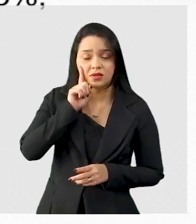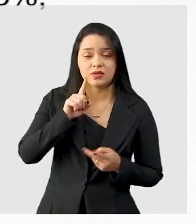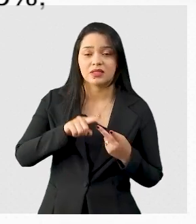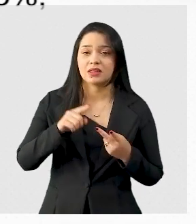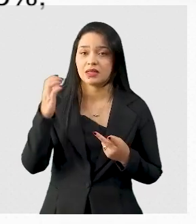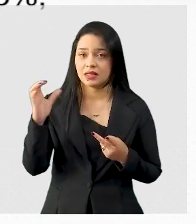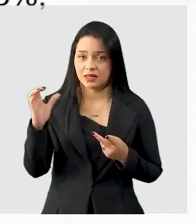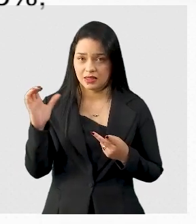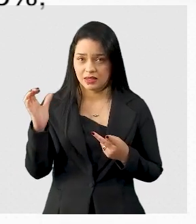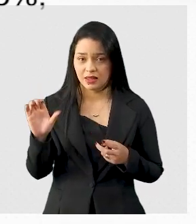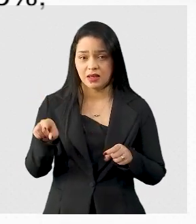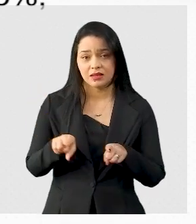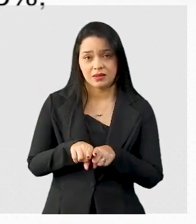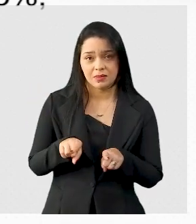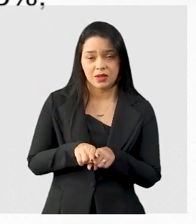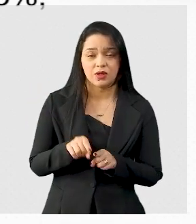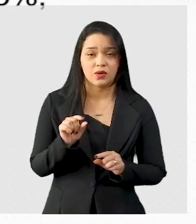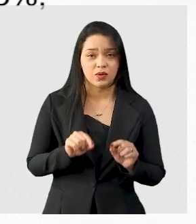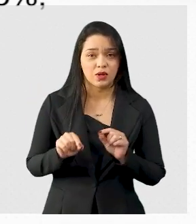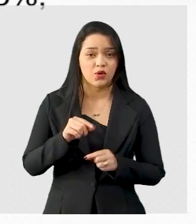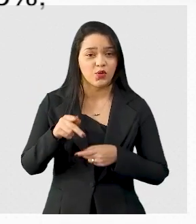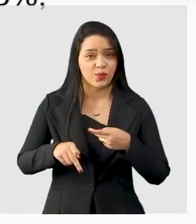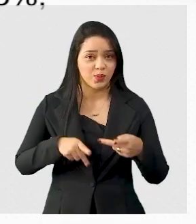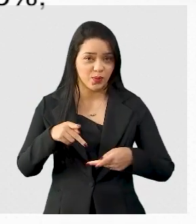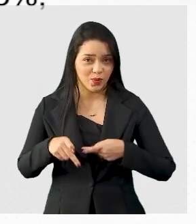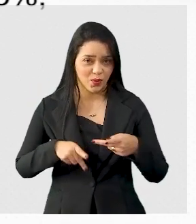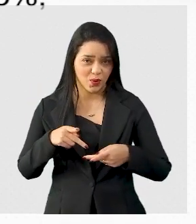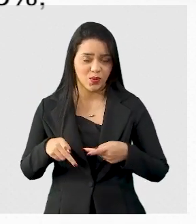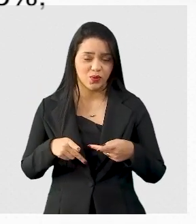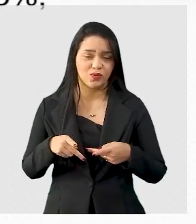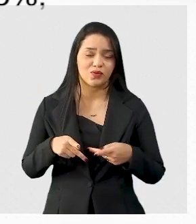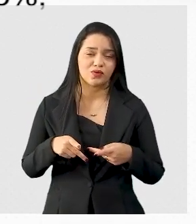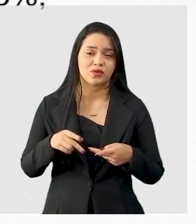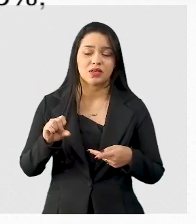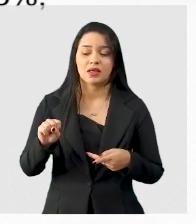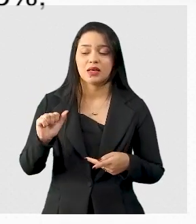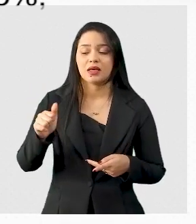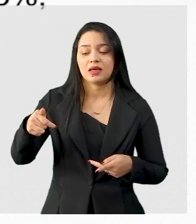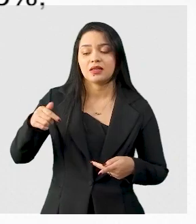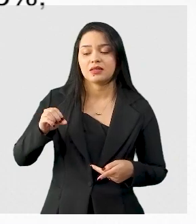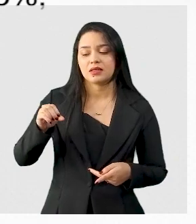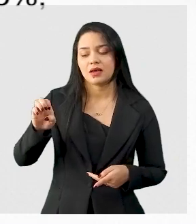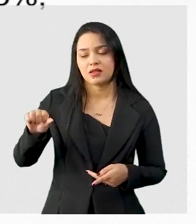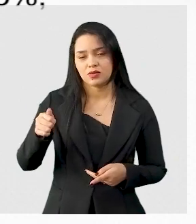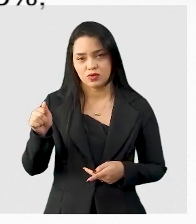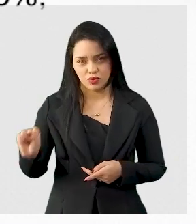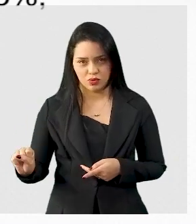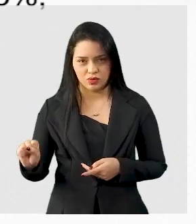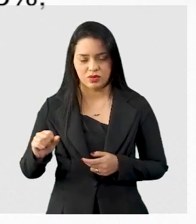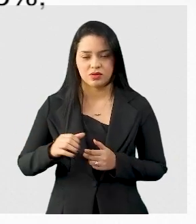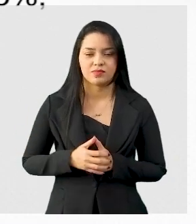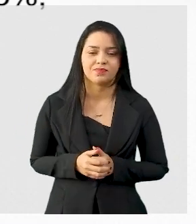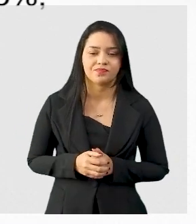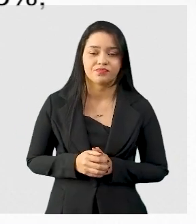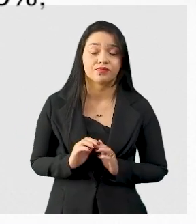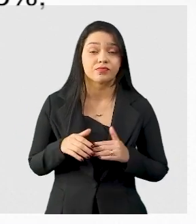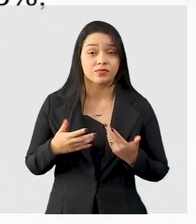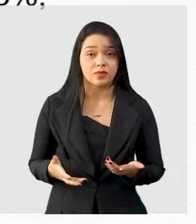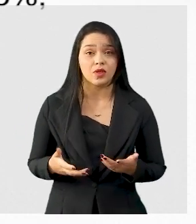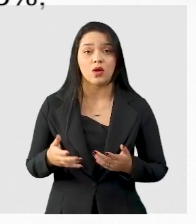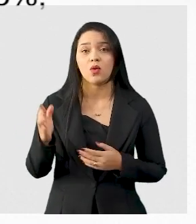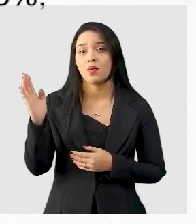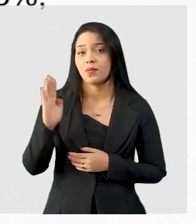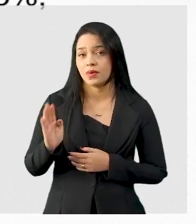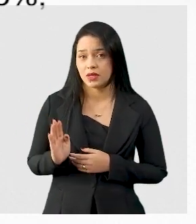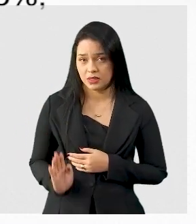por exemplo, que foram colonizados por povos que são anglo-saxões. Daí vem o termo América anglo-saxônica, tá? Então, o Brasil, no